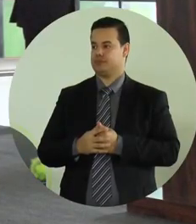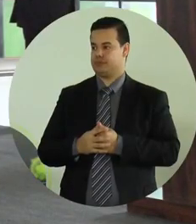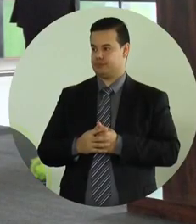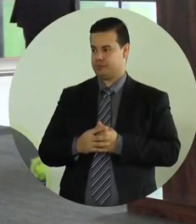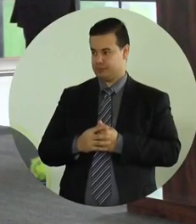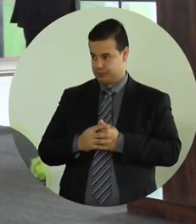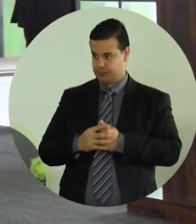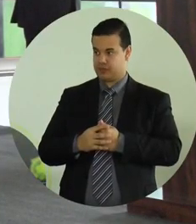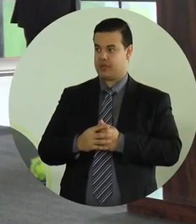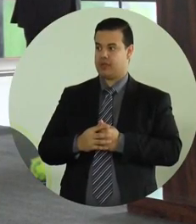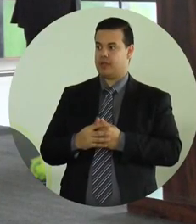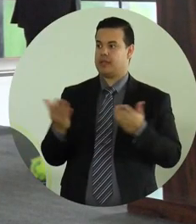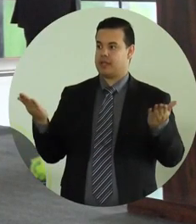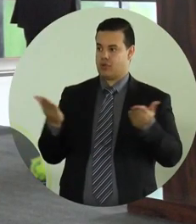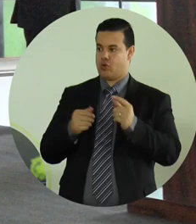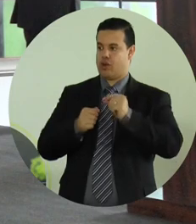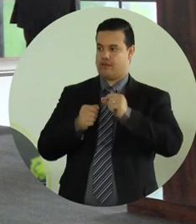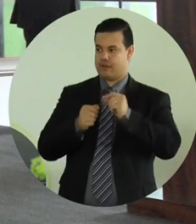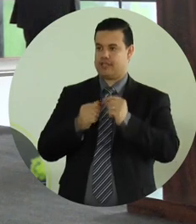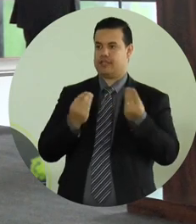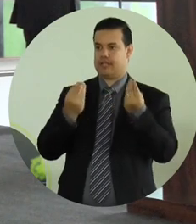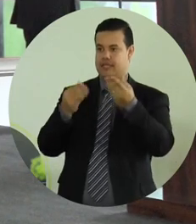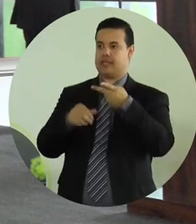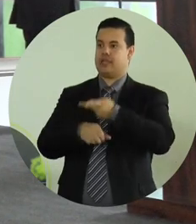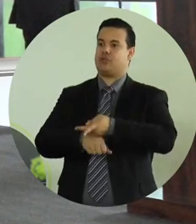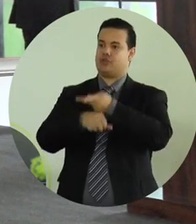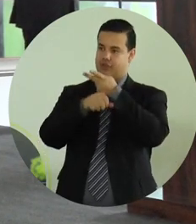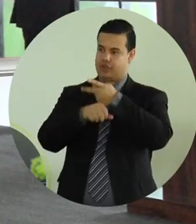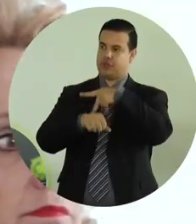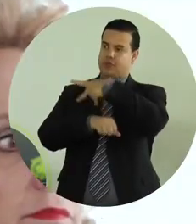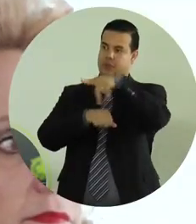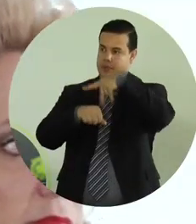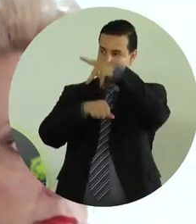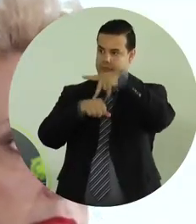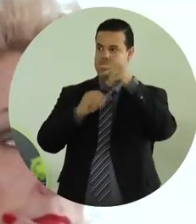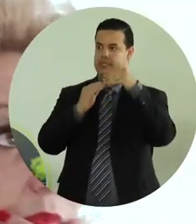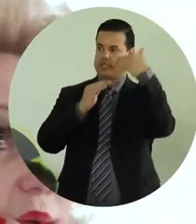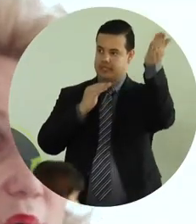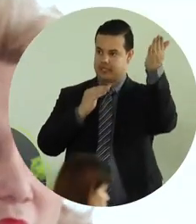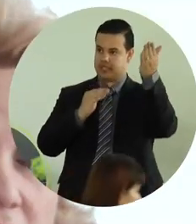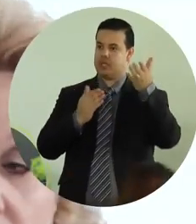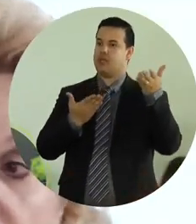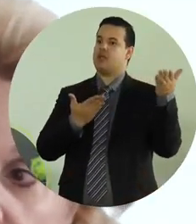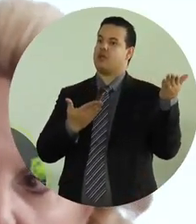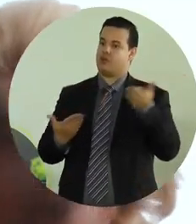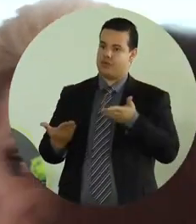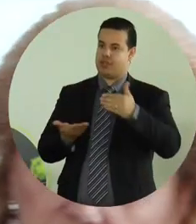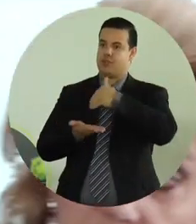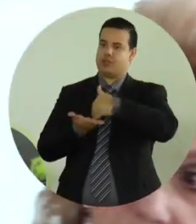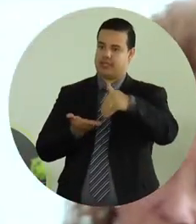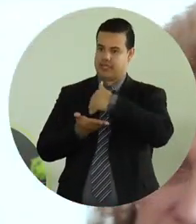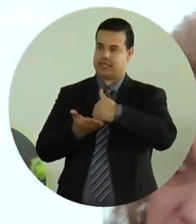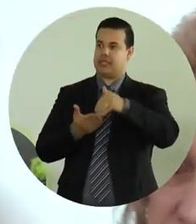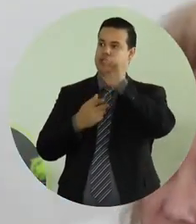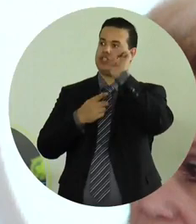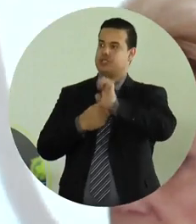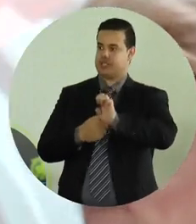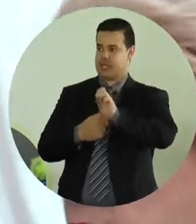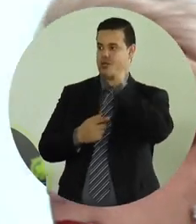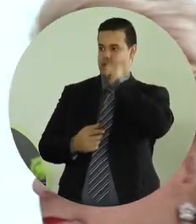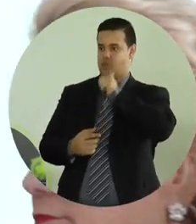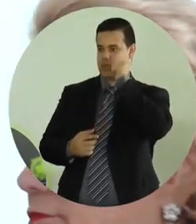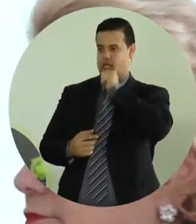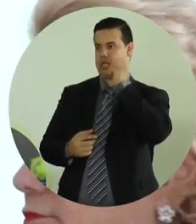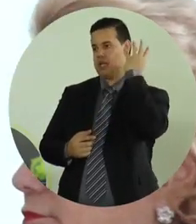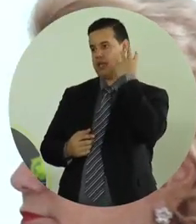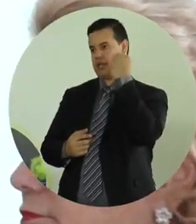Senhoras e senhores, para fazer a entrega dos troféus às empresas estrangeiras, convidamos a secretária de Estado, doutora Lina